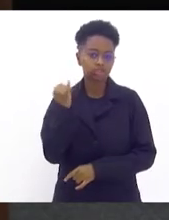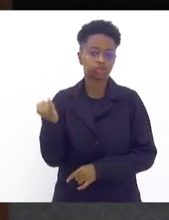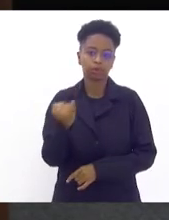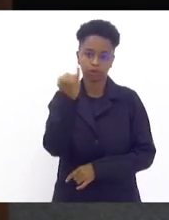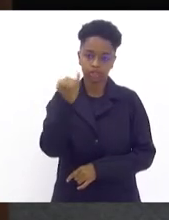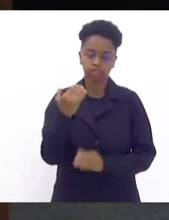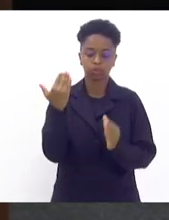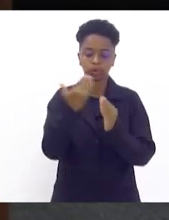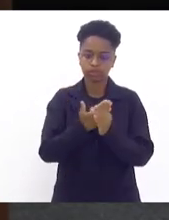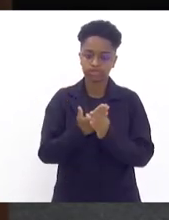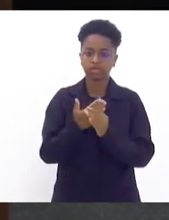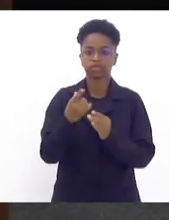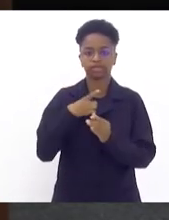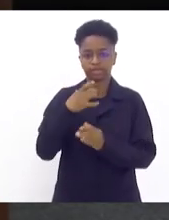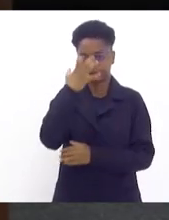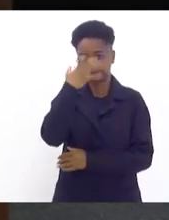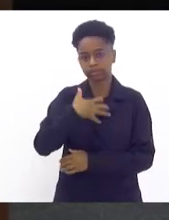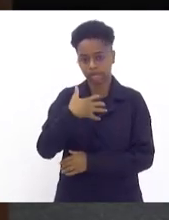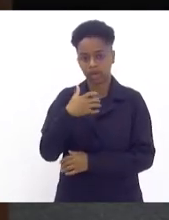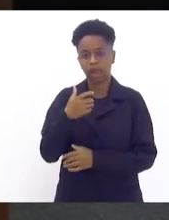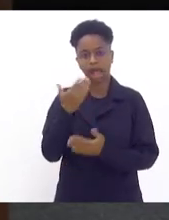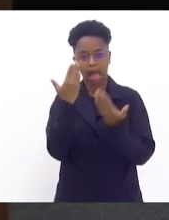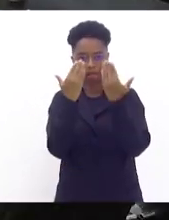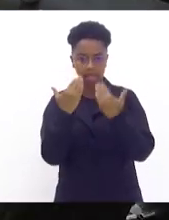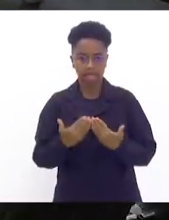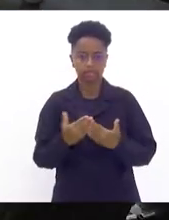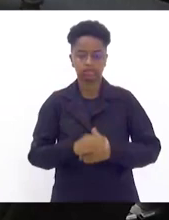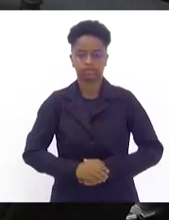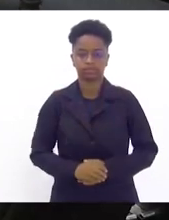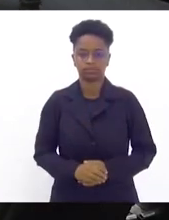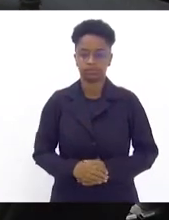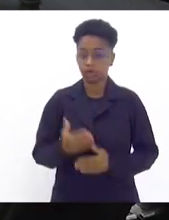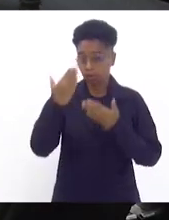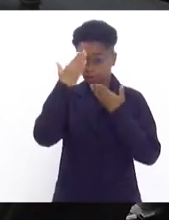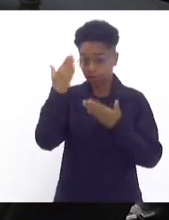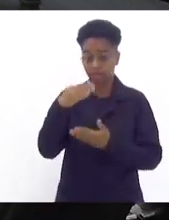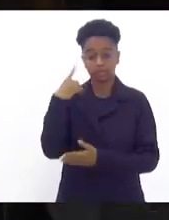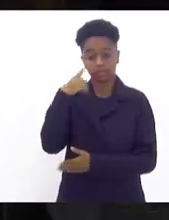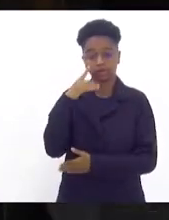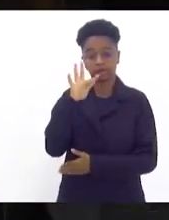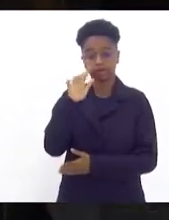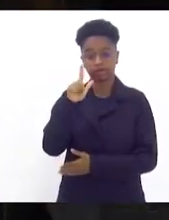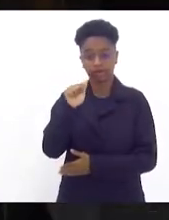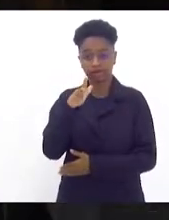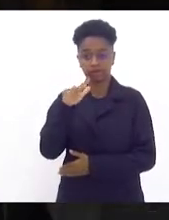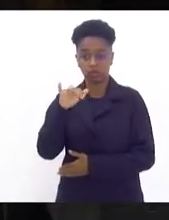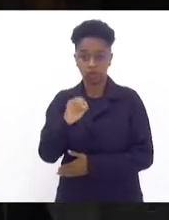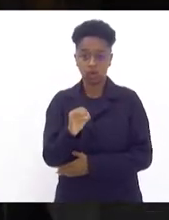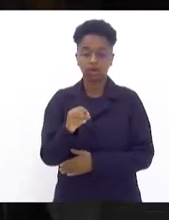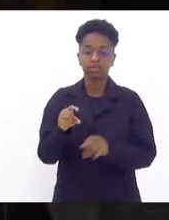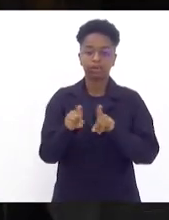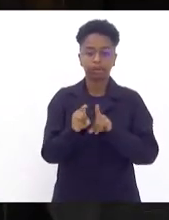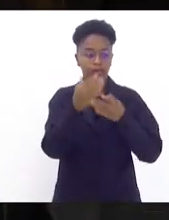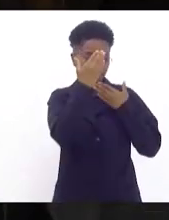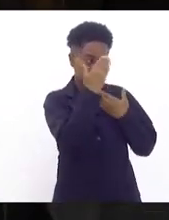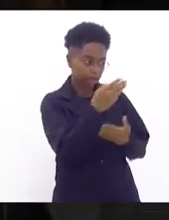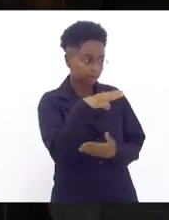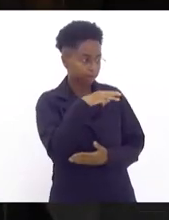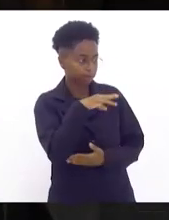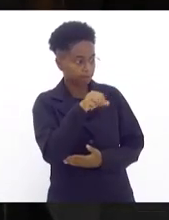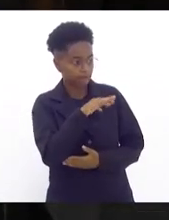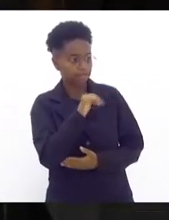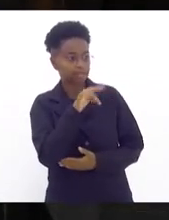o processo tenha celeridade na sua análise. Obrigada, deputado Flávio. Obrigado, deputada Marta Rocha. Me somo aos parabéns à